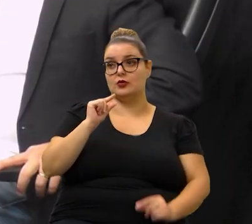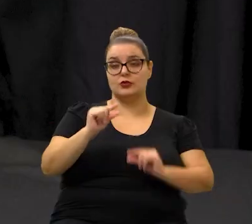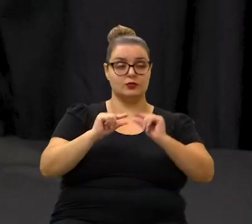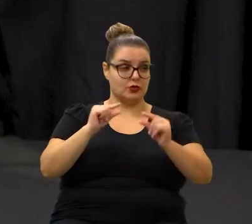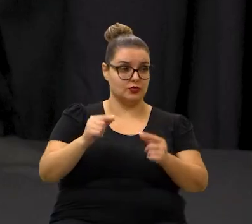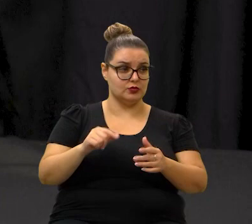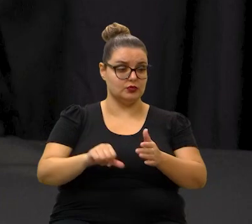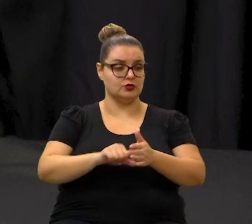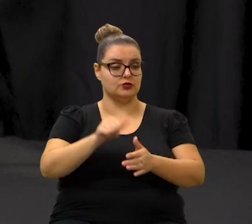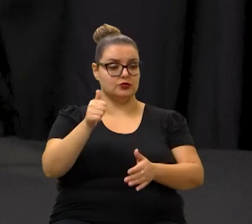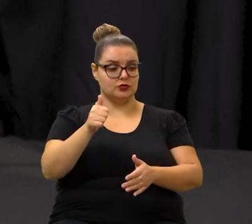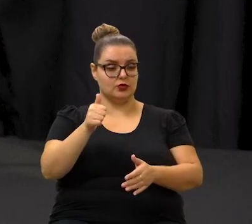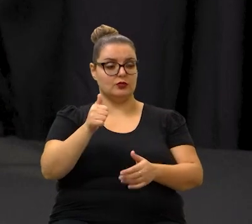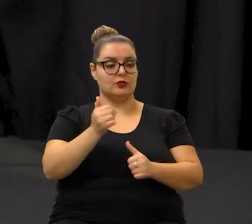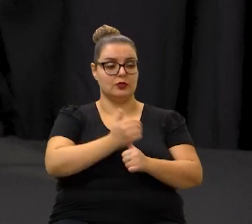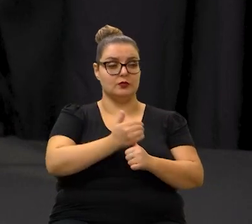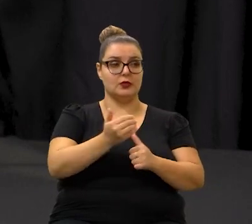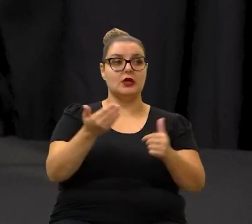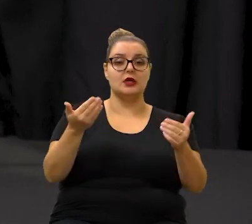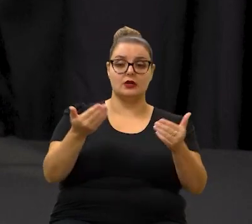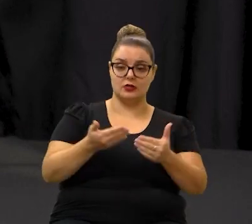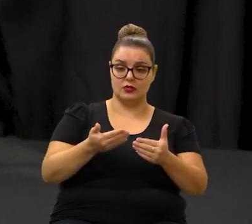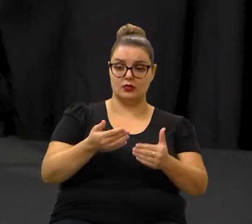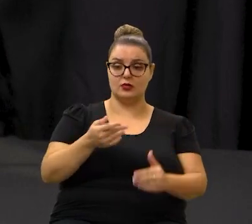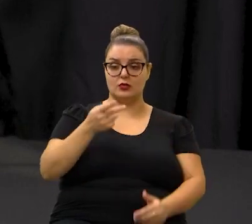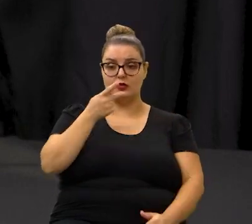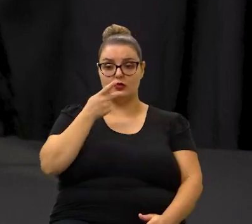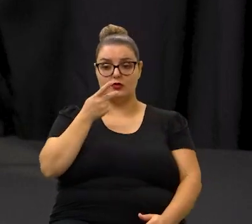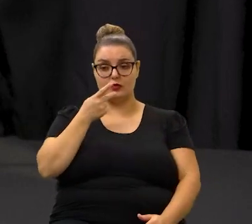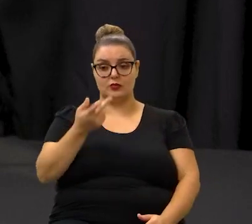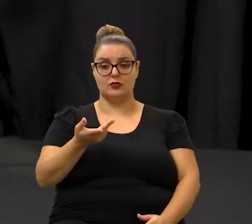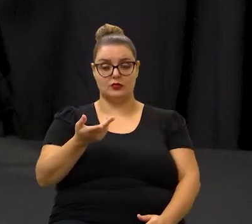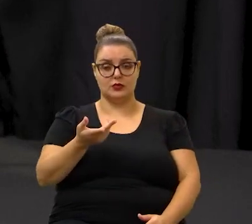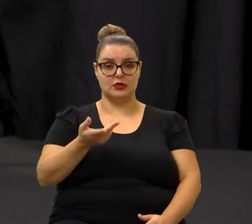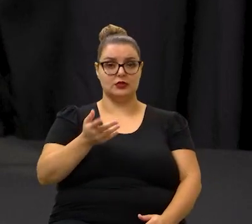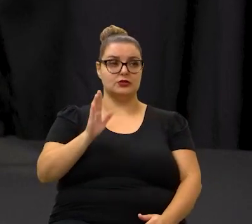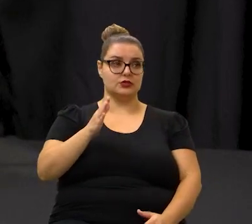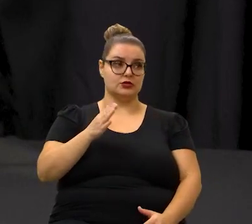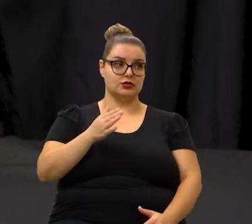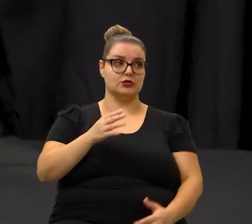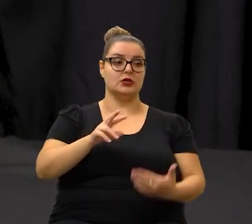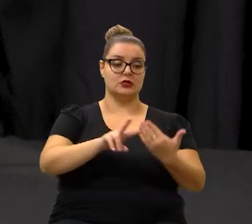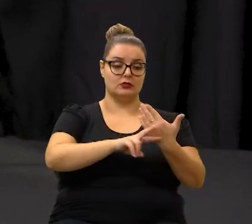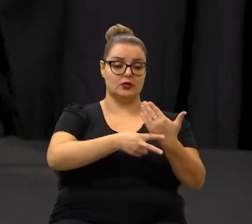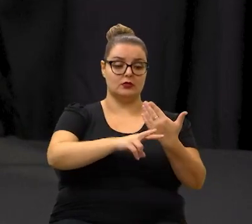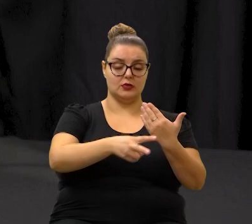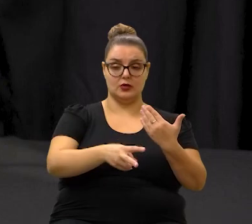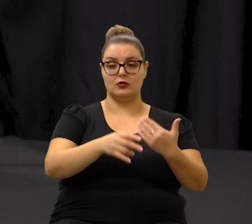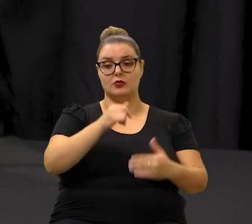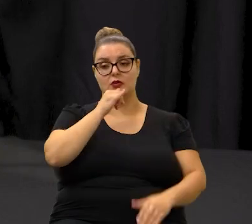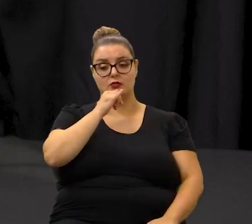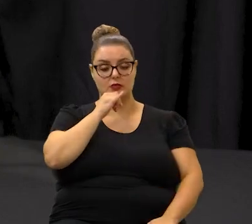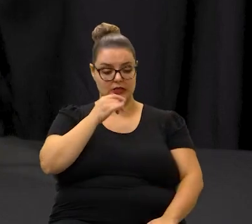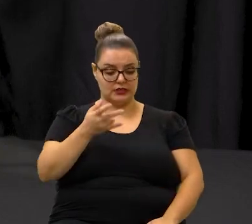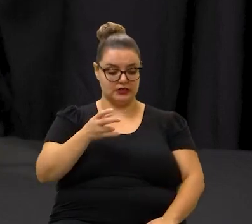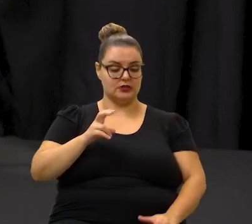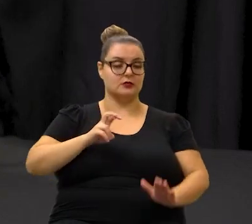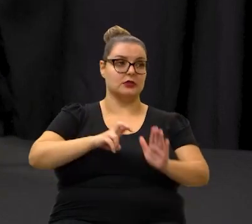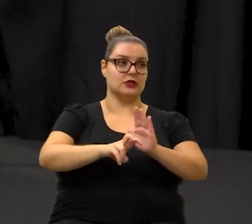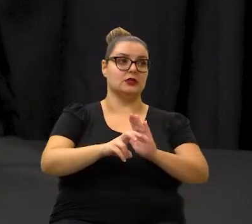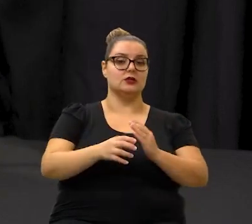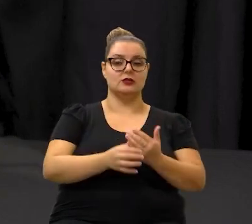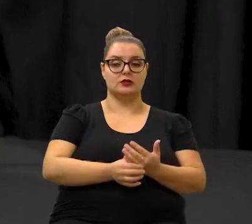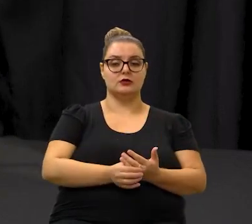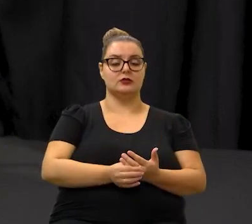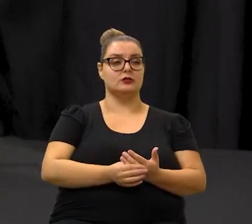pouquinho lá do primeiro mandato e agora a e que isso já tá gerando frutos né Por exemplo essas creches são frutos